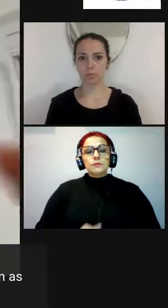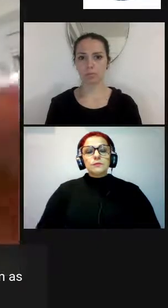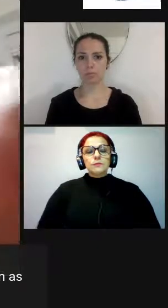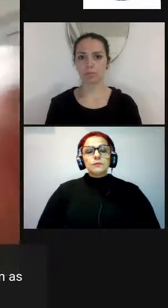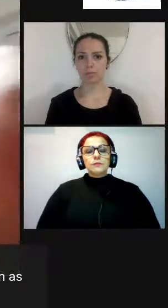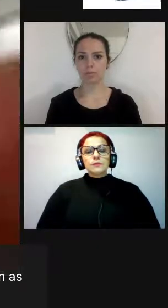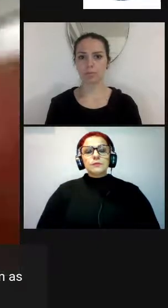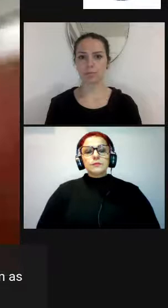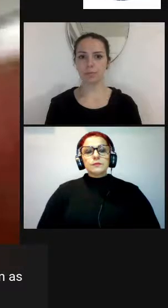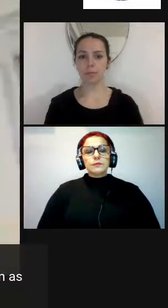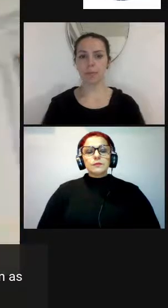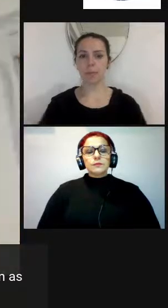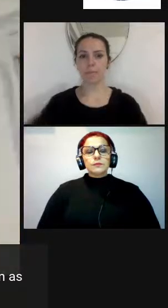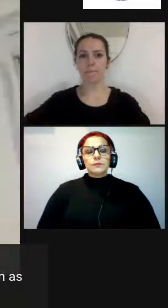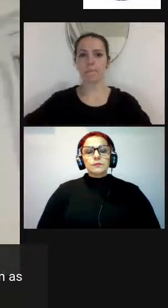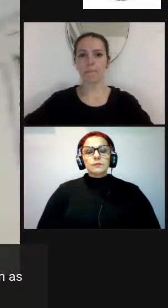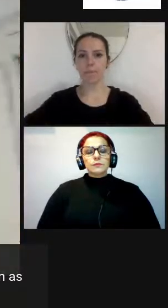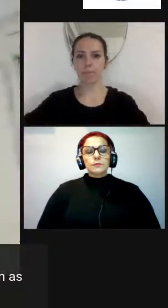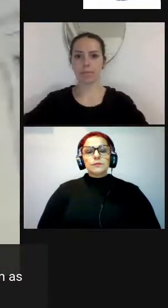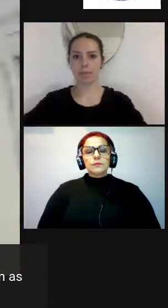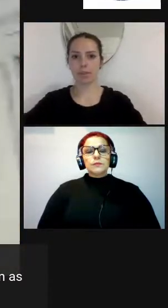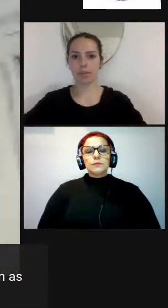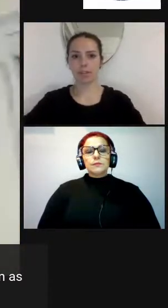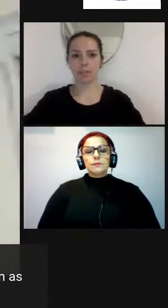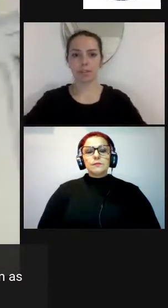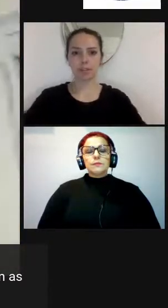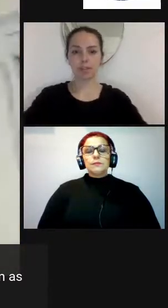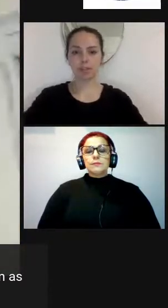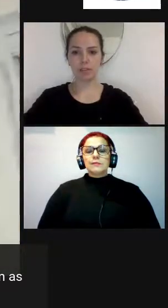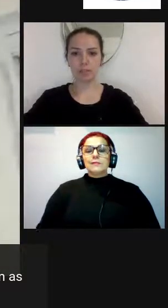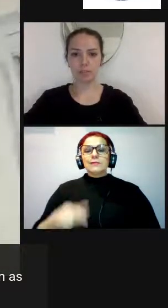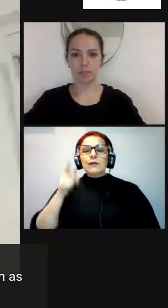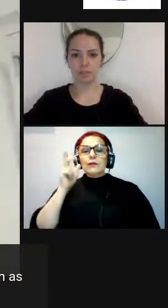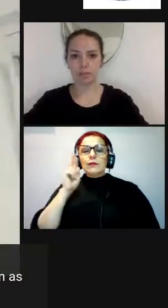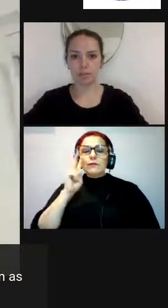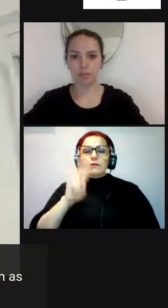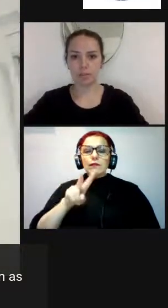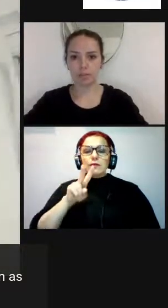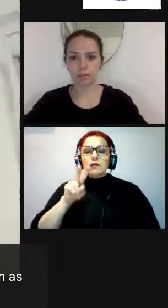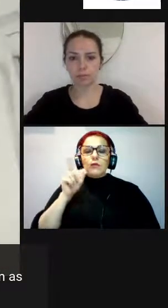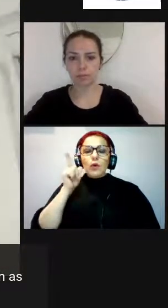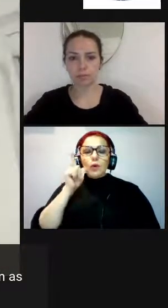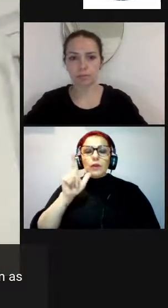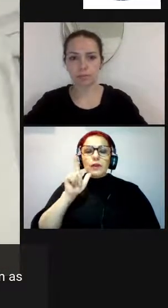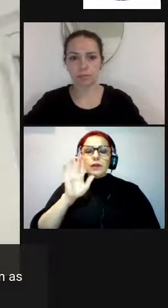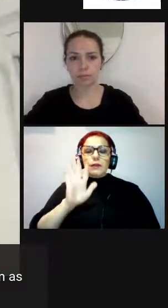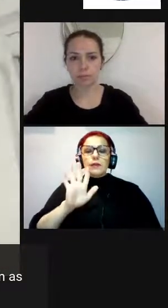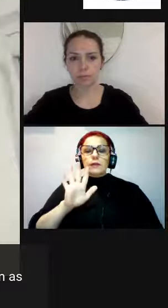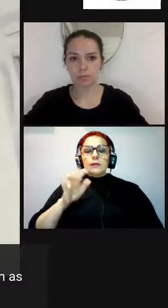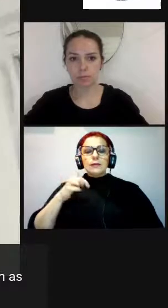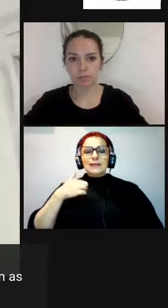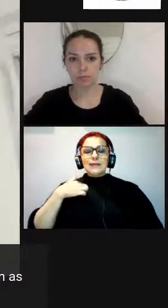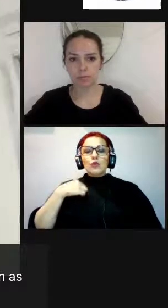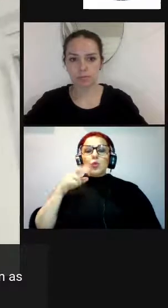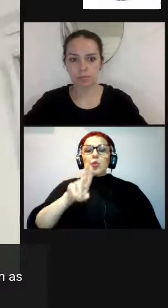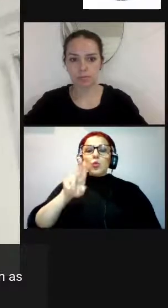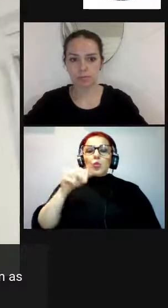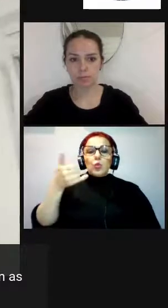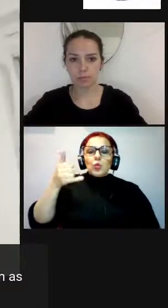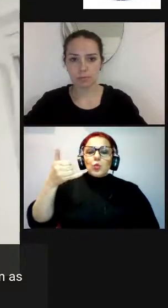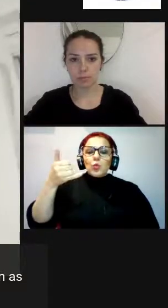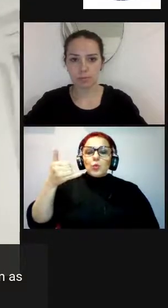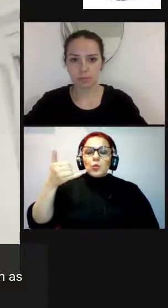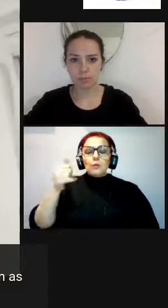e deixa eu ver se eu vou conseguir ler direitinho aqui que eu tô meio eu tô no meu celular tá então